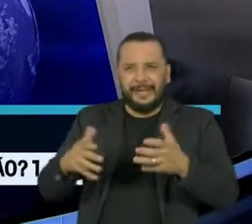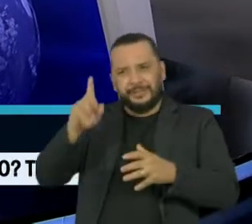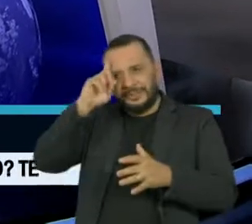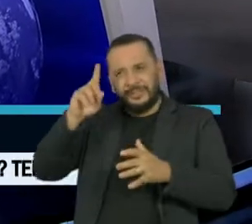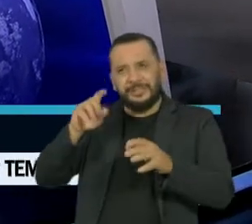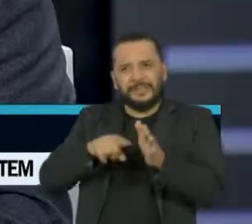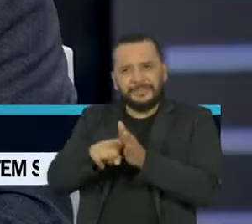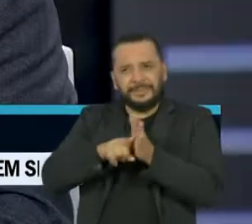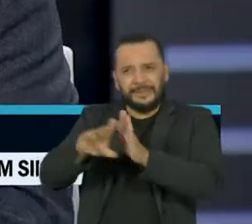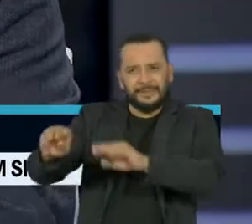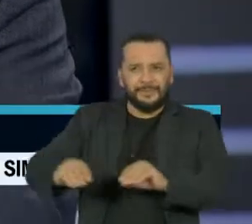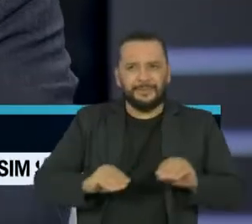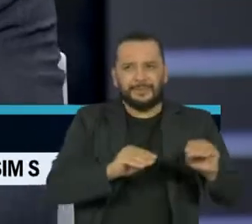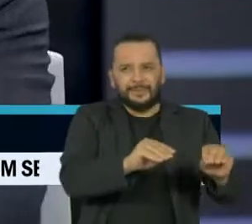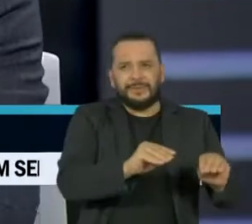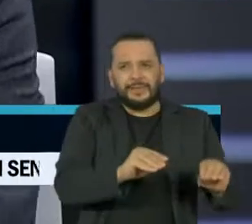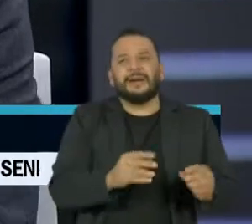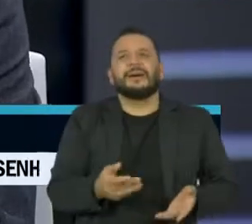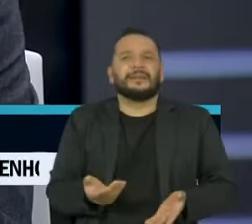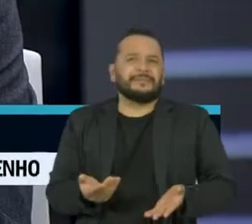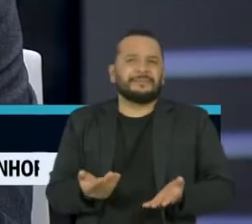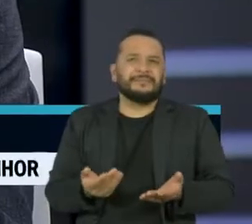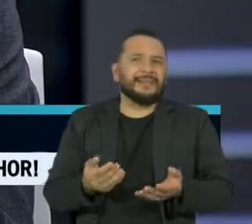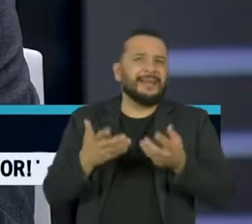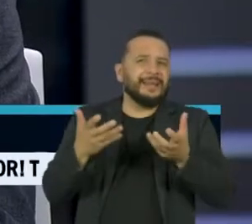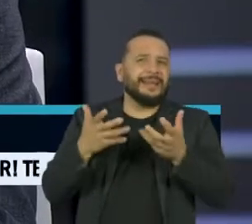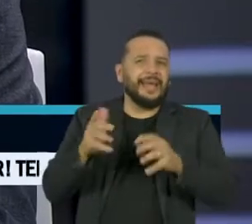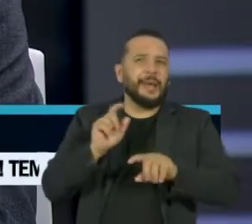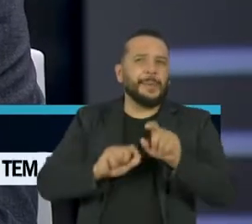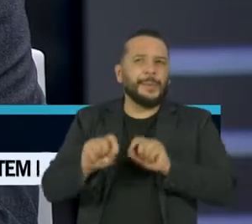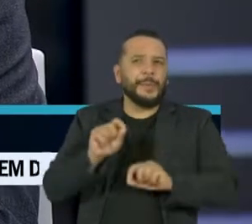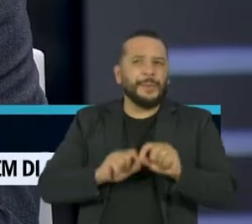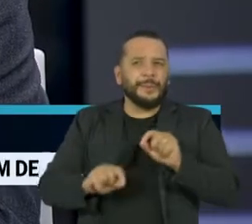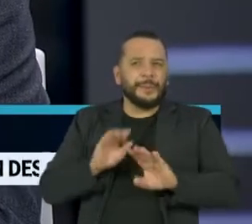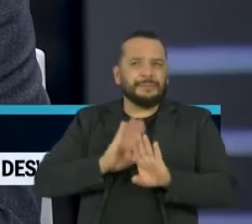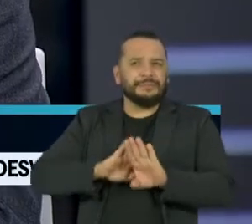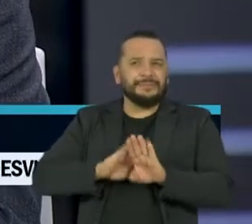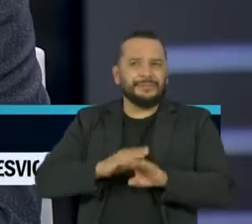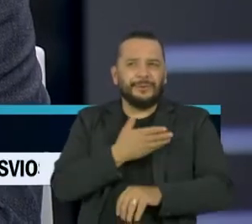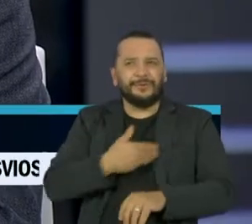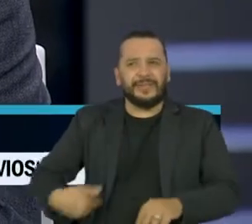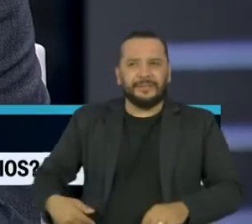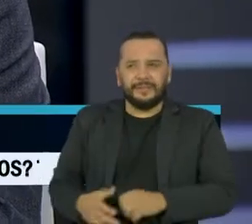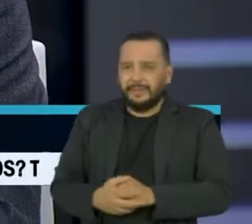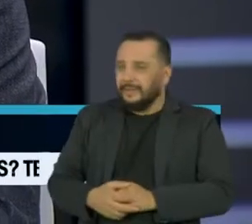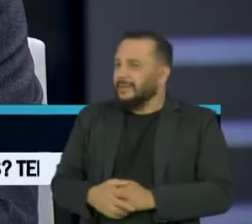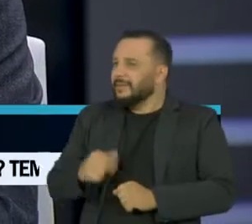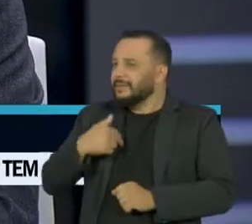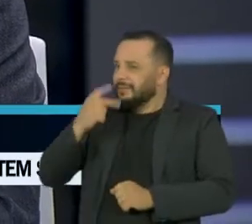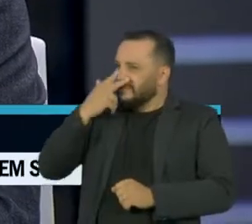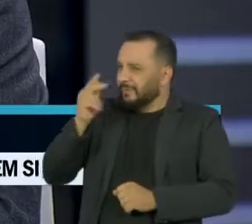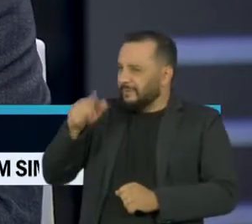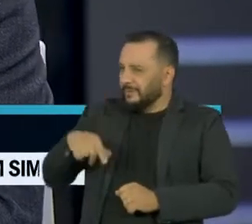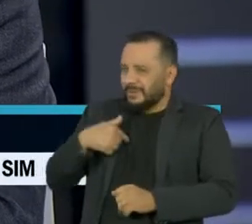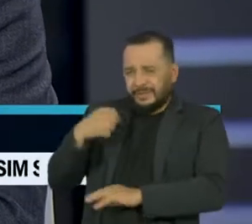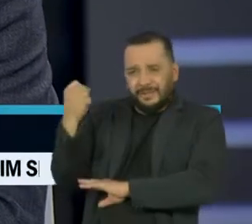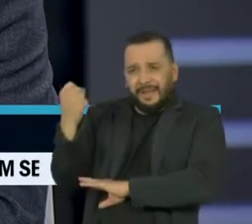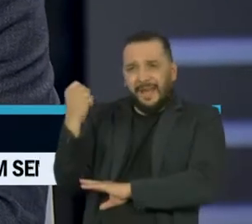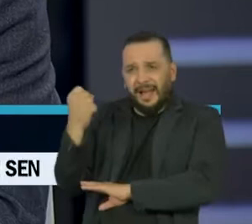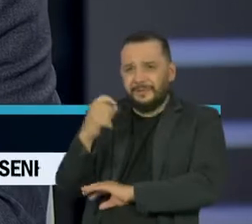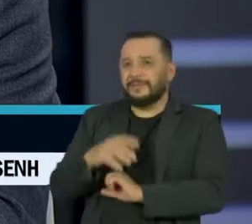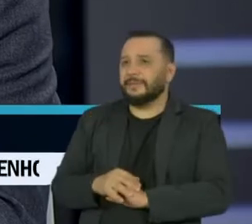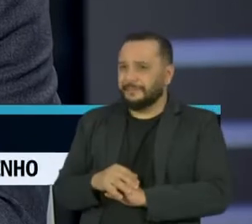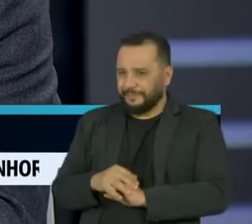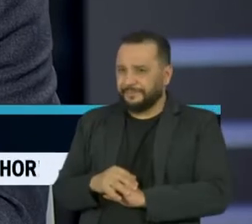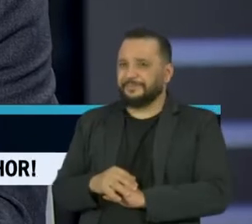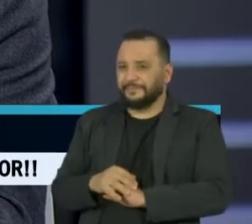senso eu acho que ir mais o que intenção do governo eu acho que a gravidade de